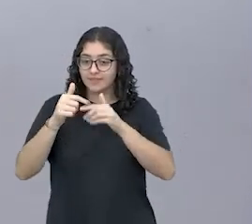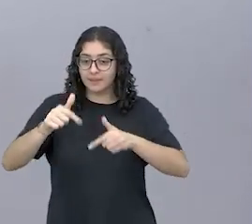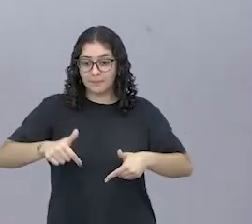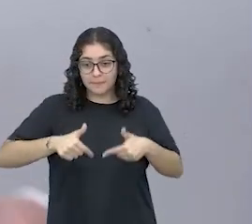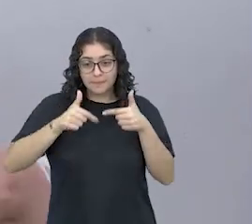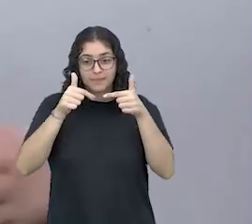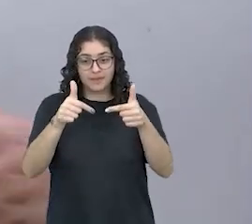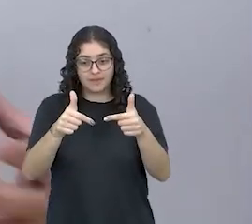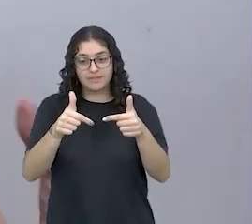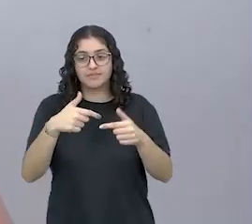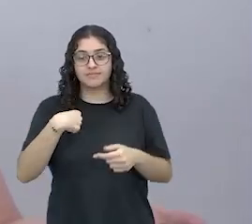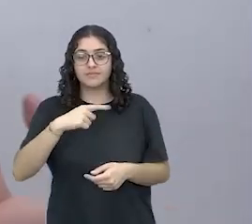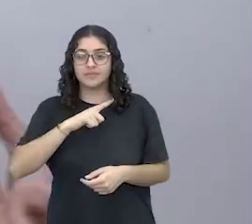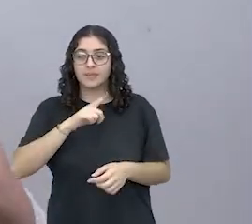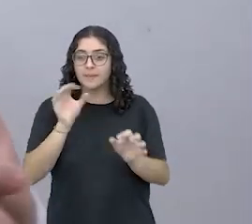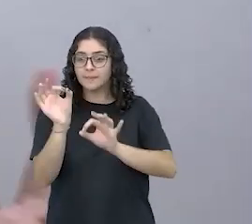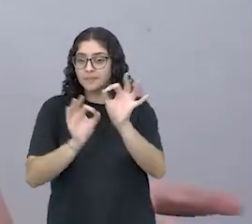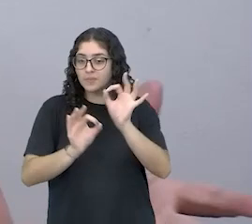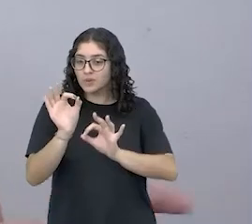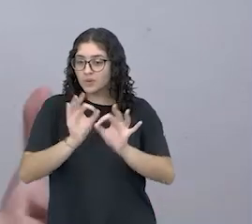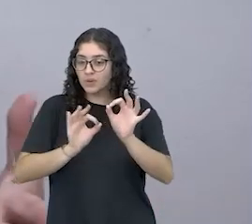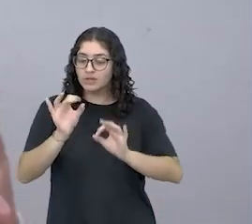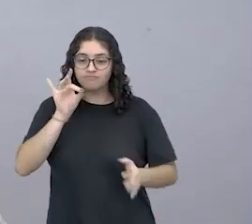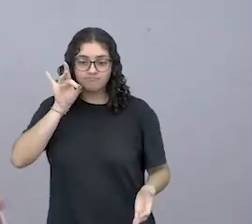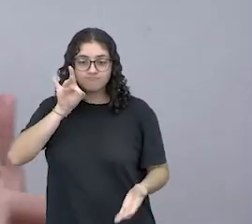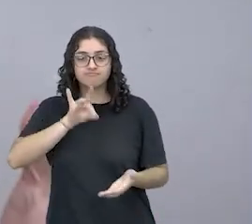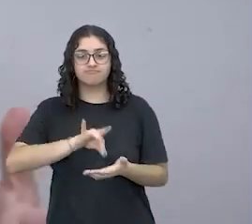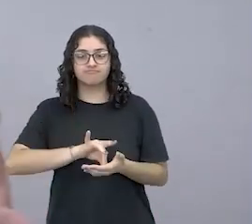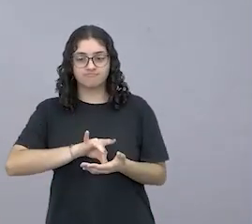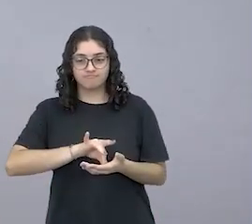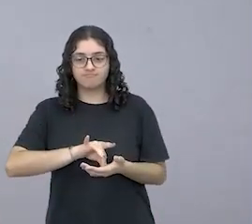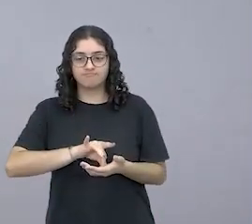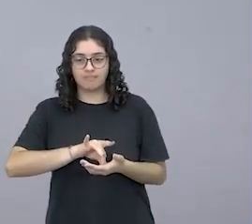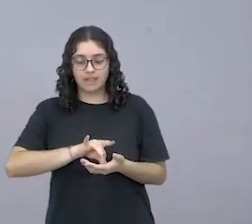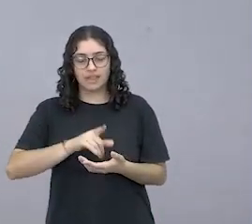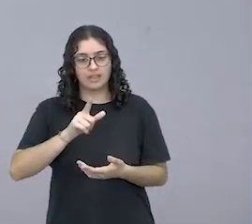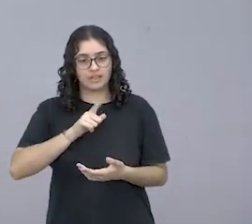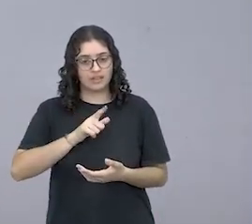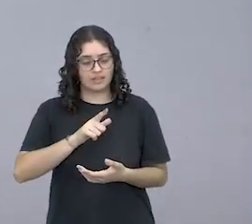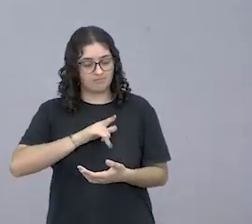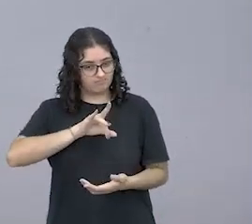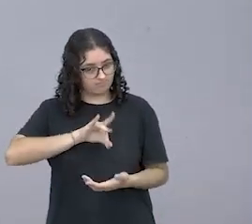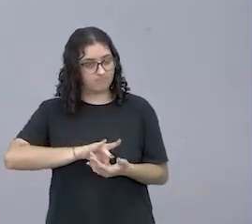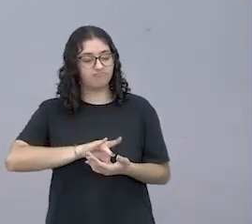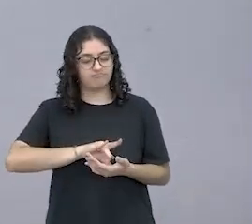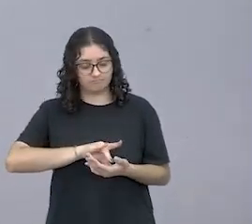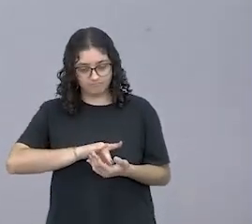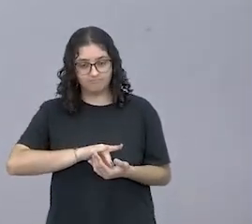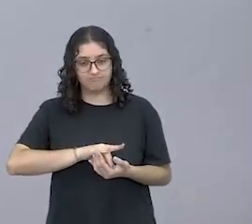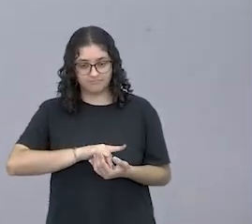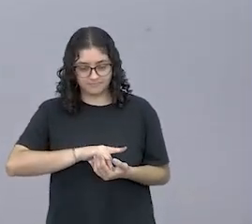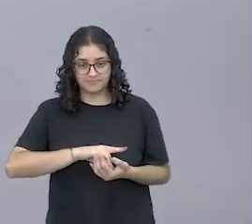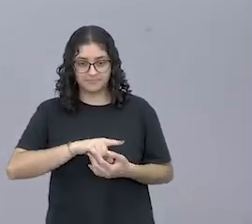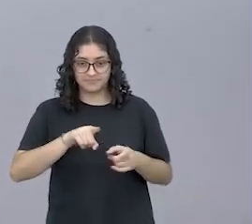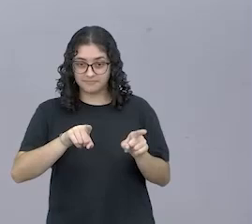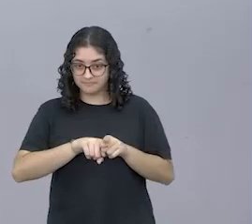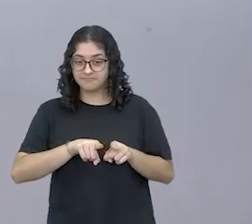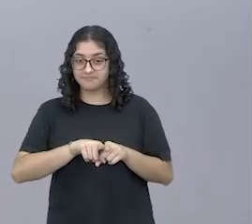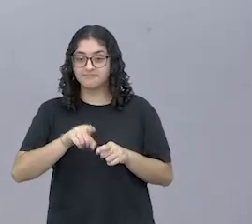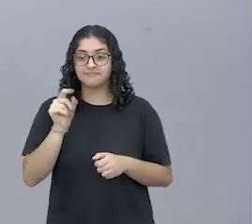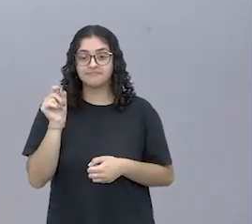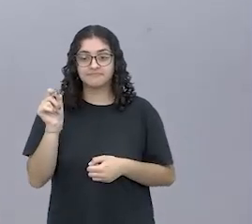Então, eu vou ter um projeto ali real, né? Eu vou ter alguma coisa palpável. E vou